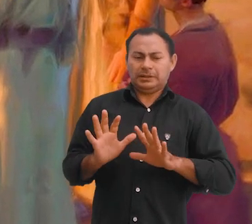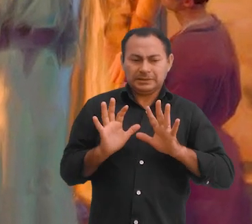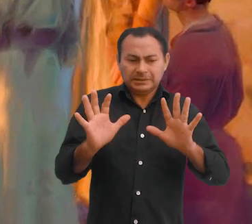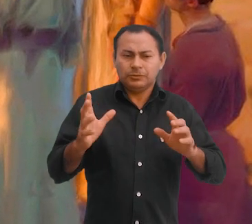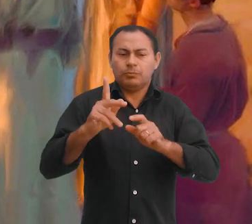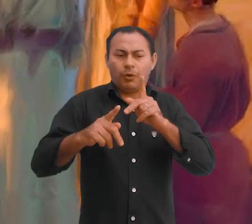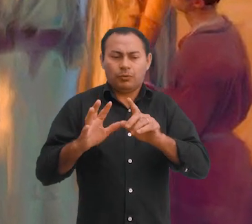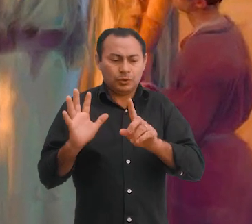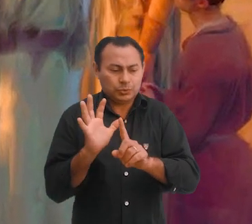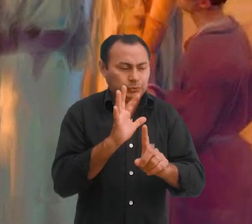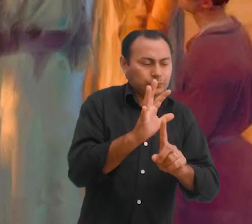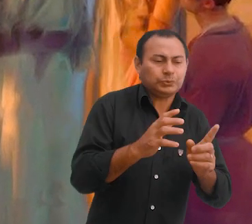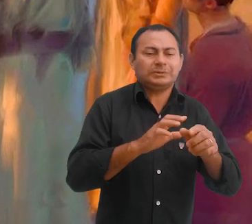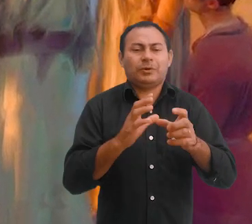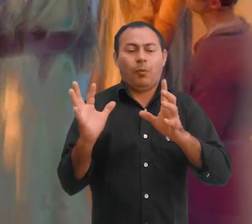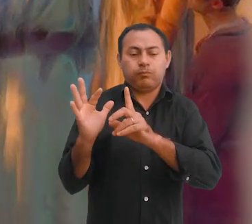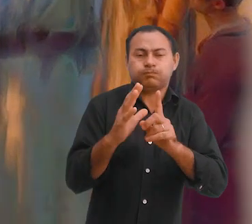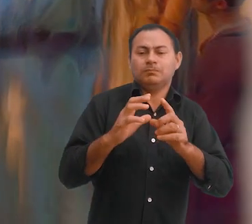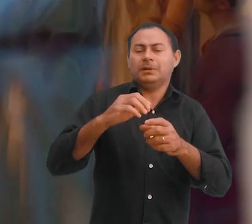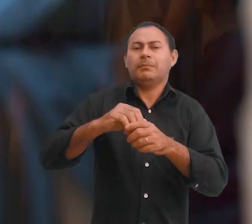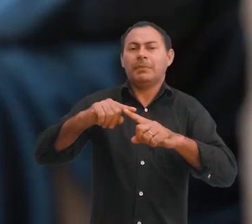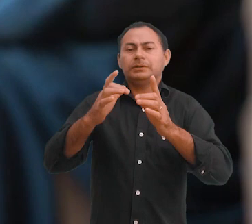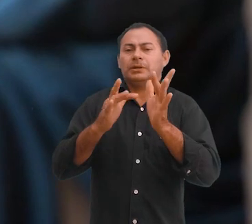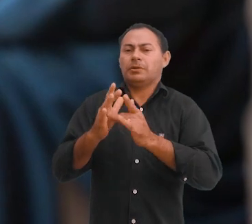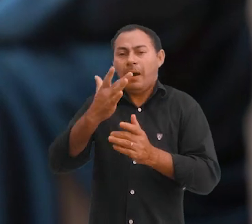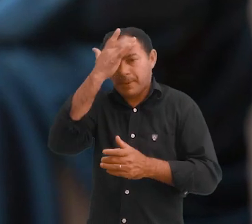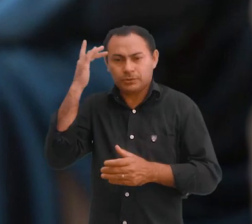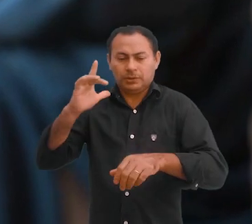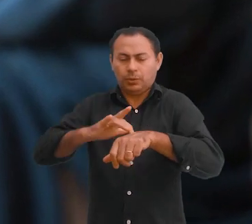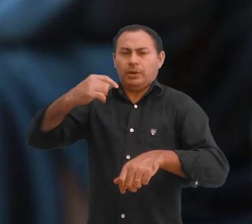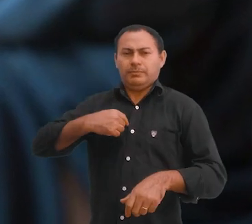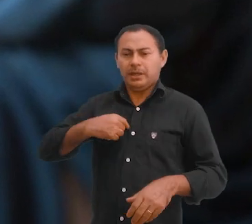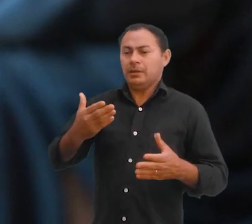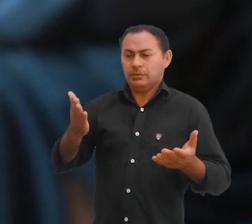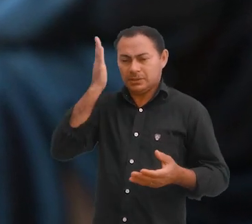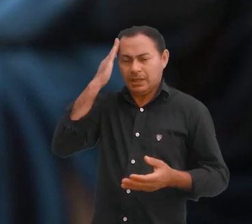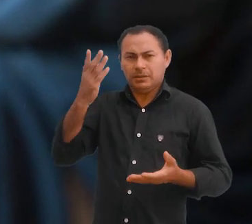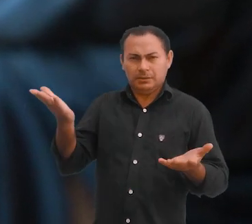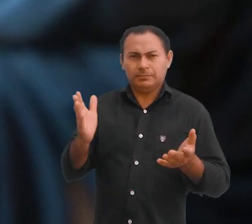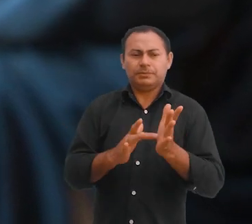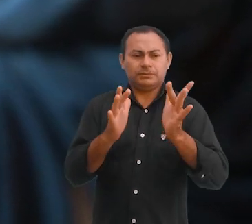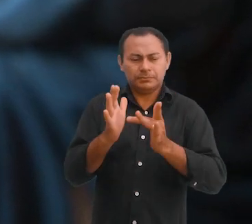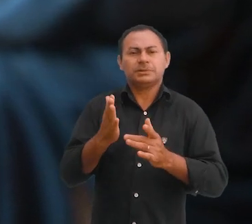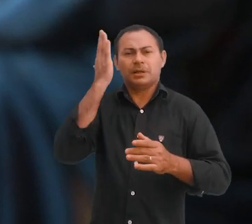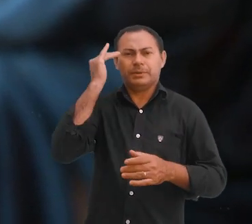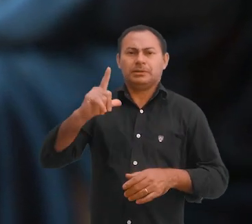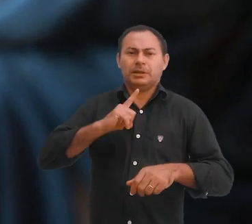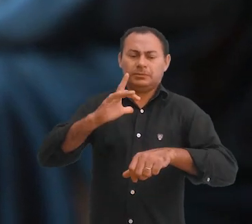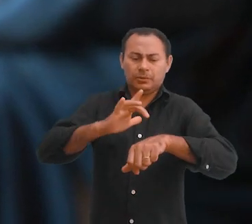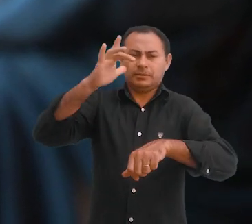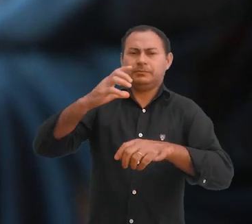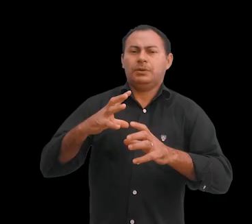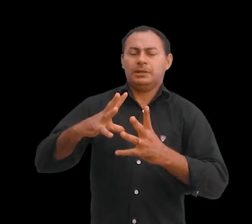estava sendo empurrado pela multidão para todos os lados. Mas Jesus disse, alguém tocou em mim. Jesus sabia que alguém